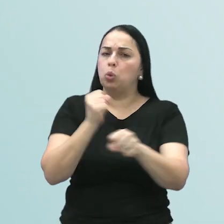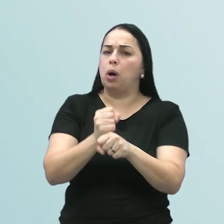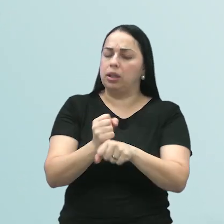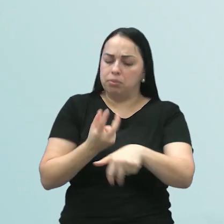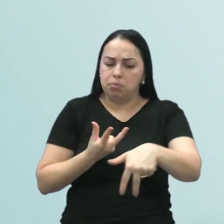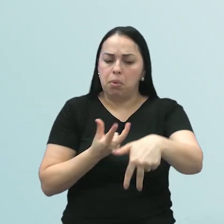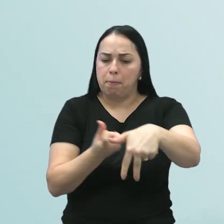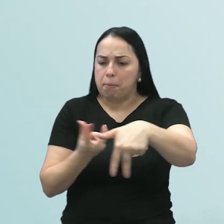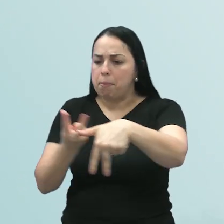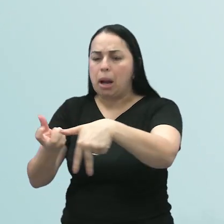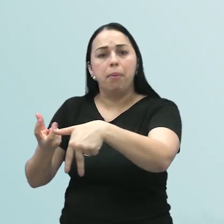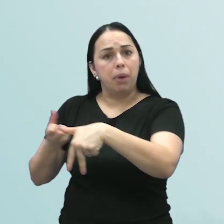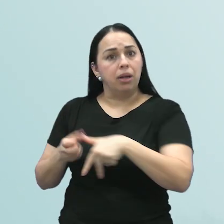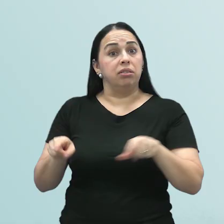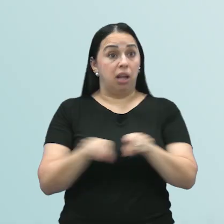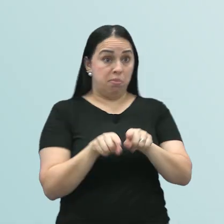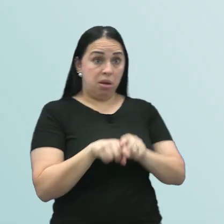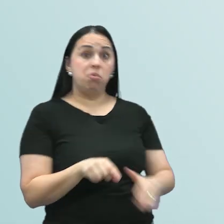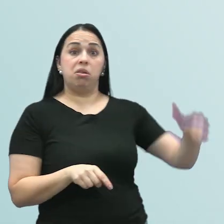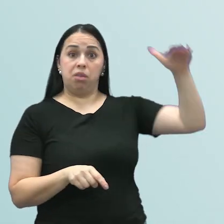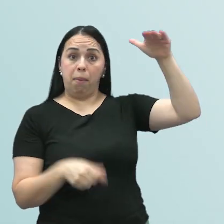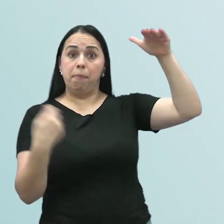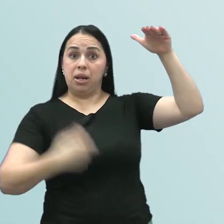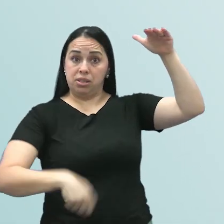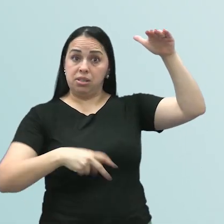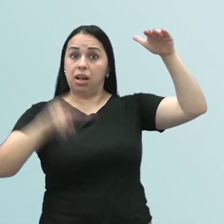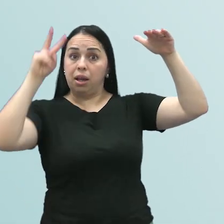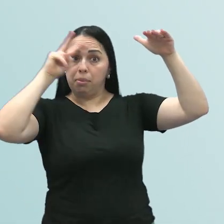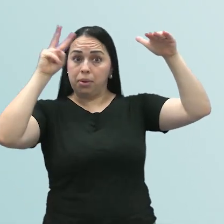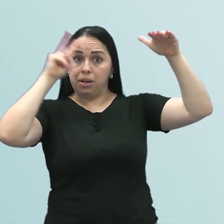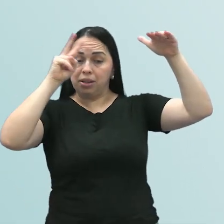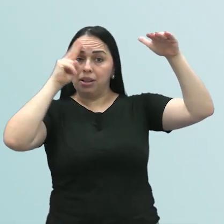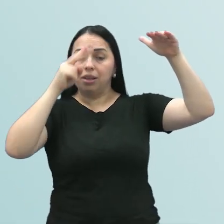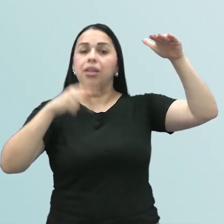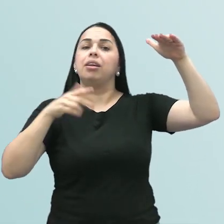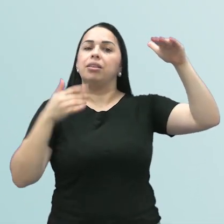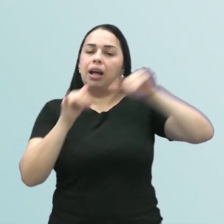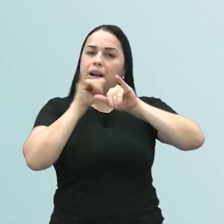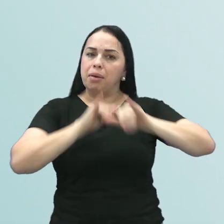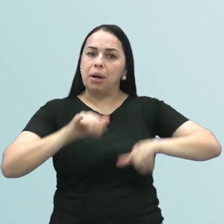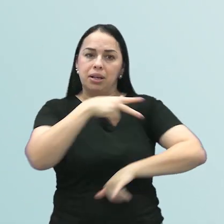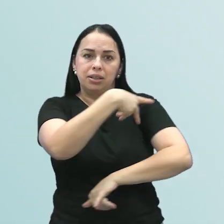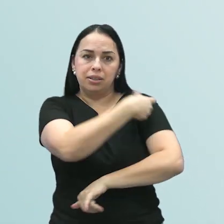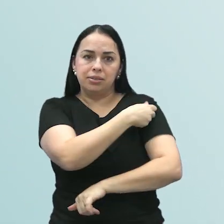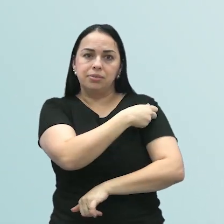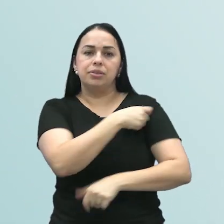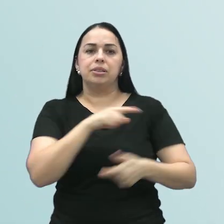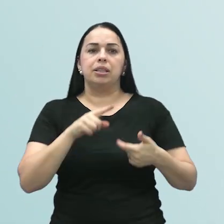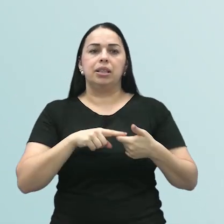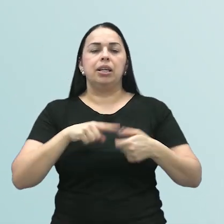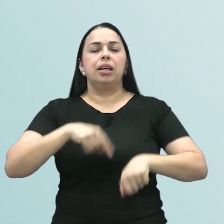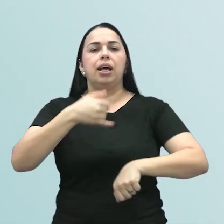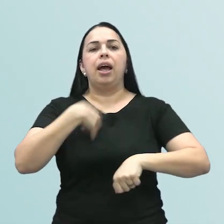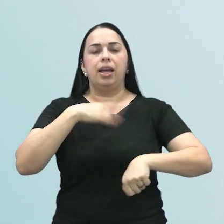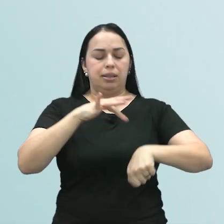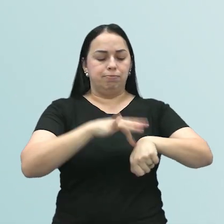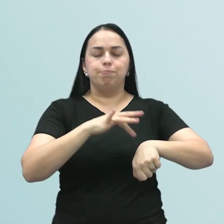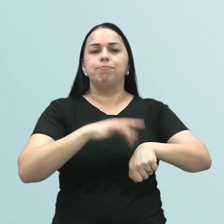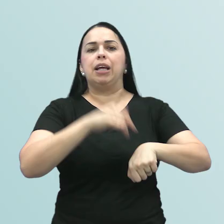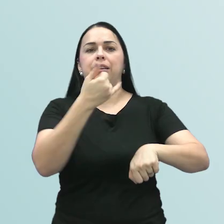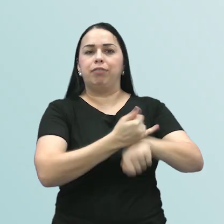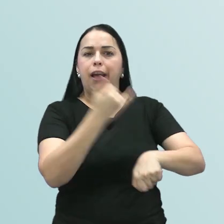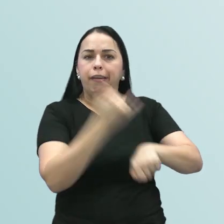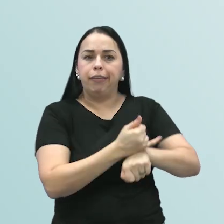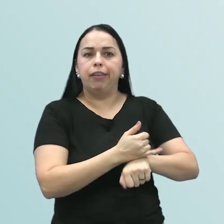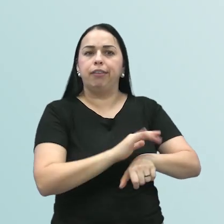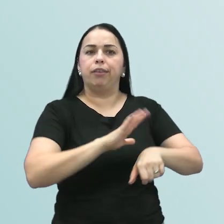gente reforçar a nossa defesa. Adultos também precisam lembrar da sua campanha de vacinação, lembrando que tétano e vacinas de hepatite